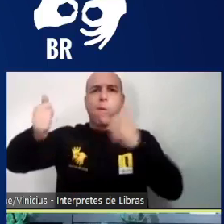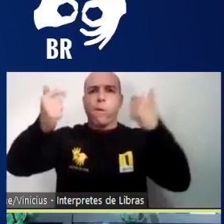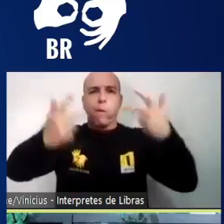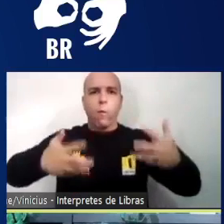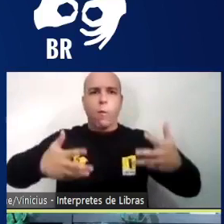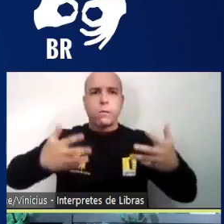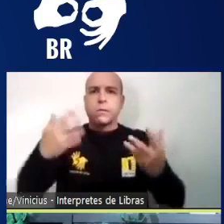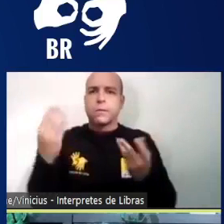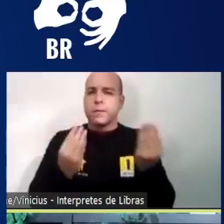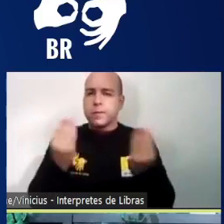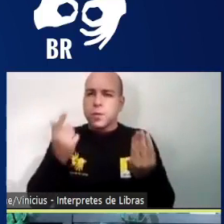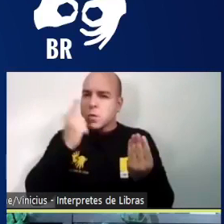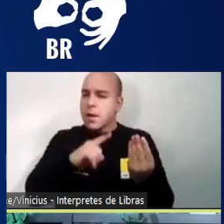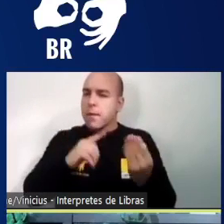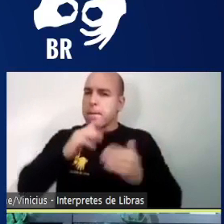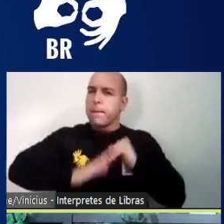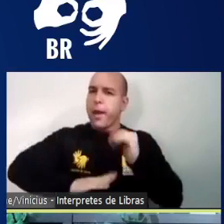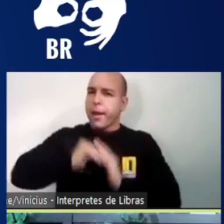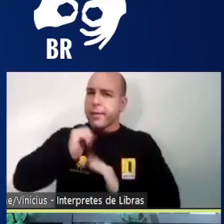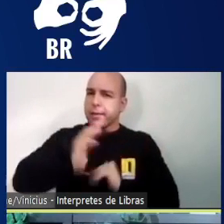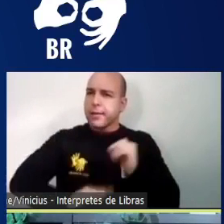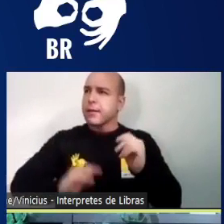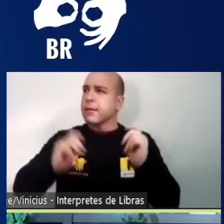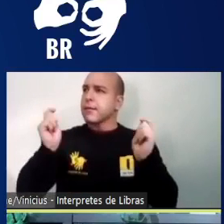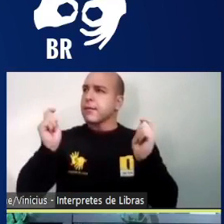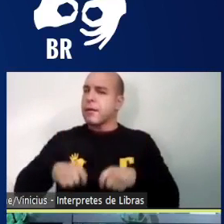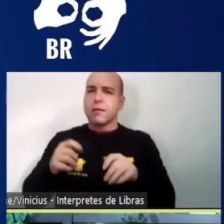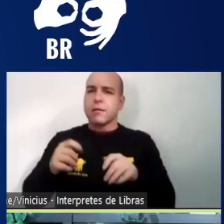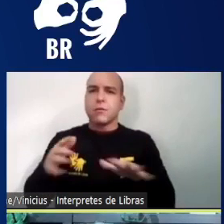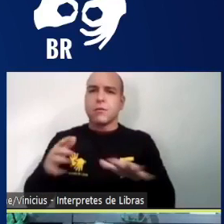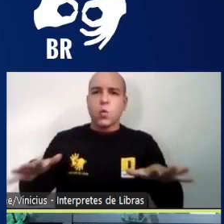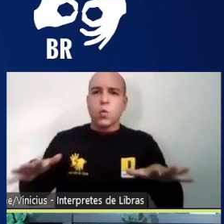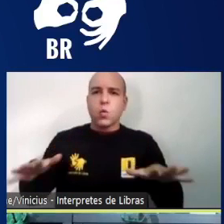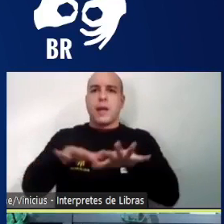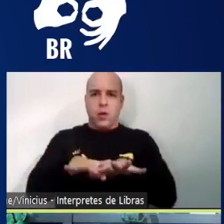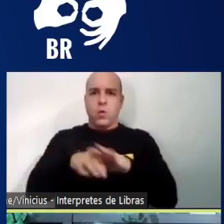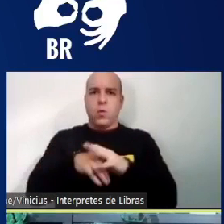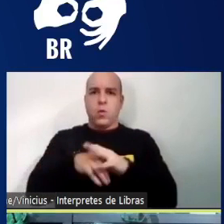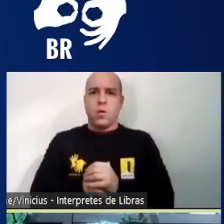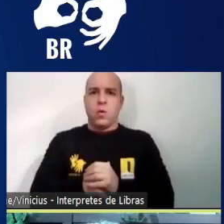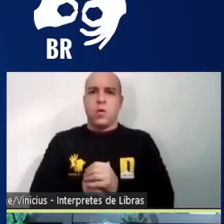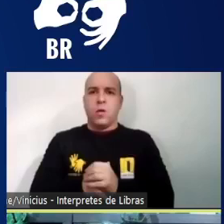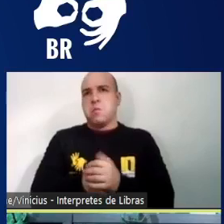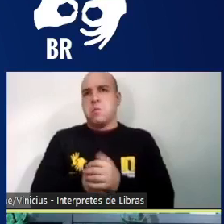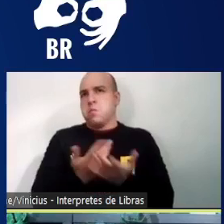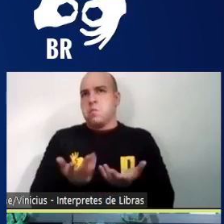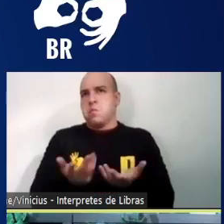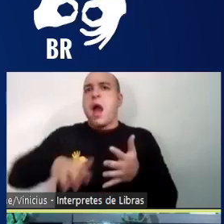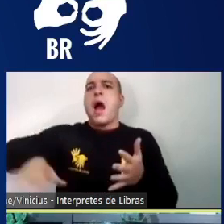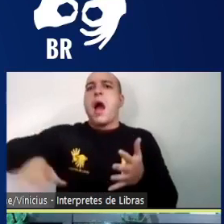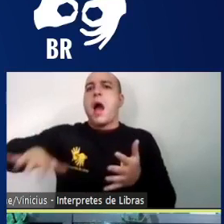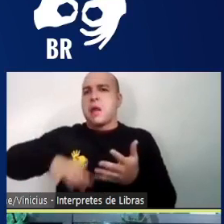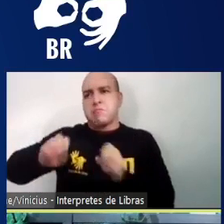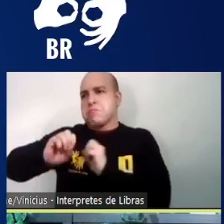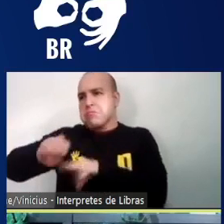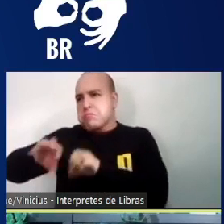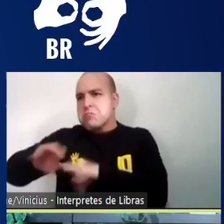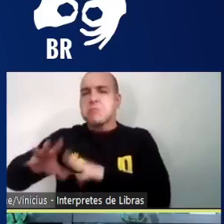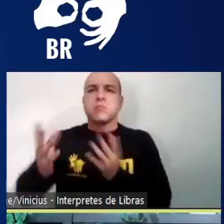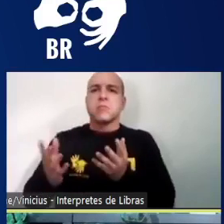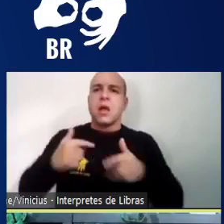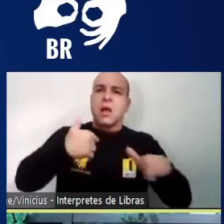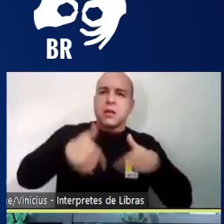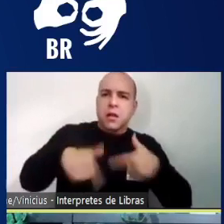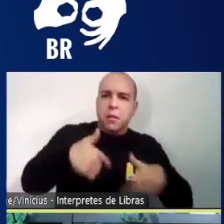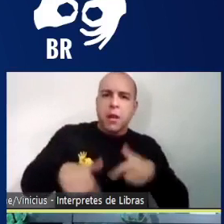de inclusão em diversos ambientes educativos, profissionais, culturais, mas